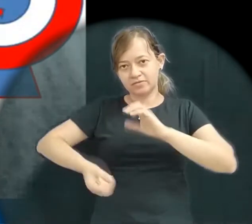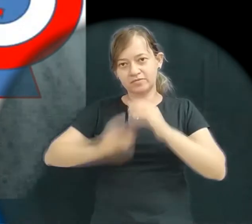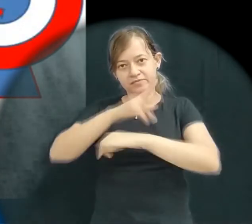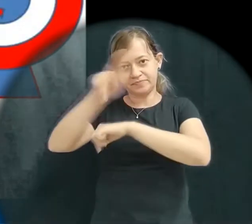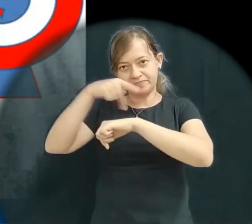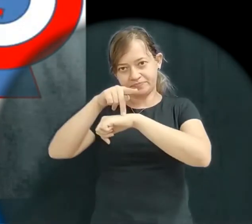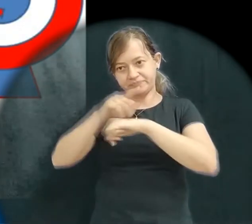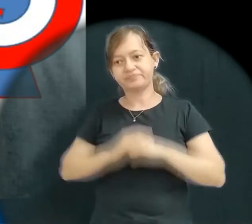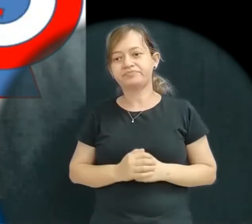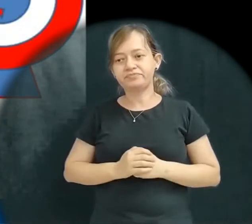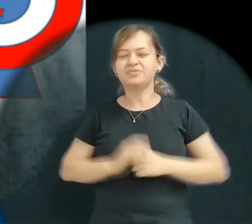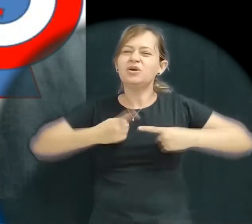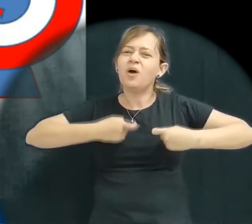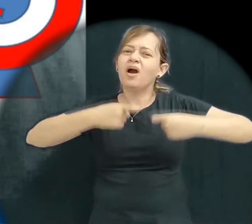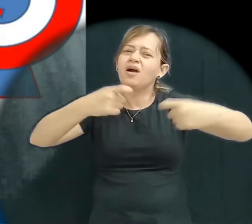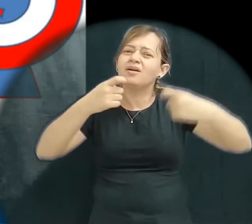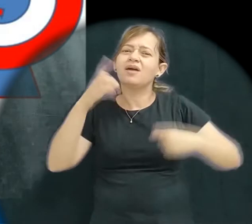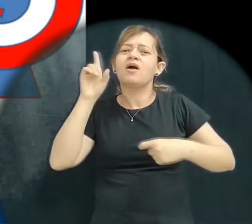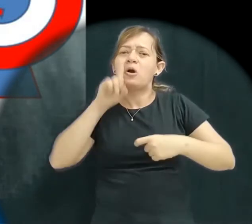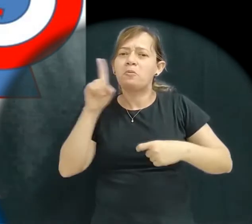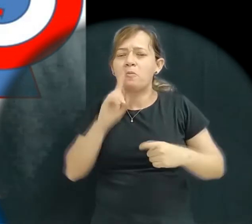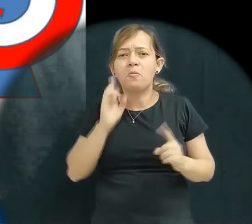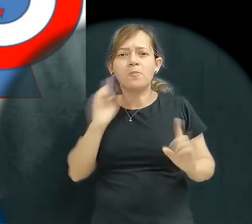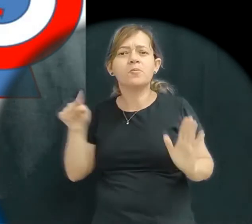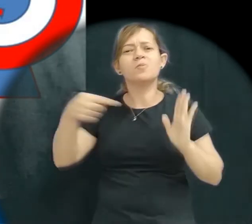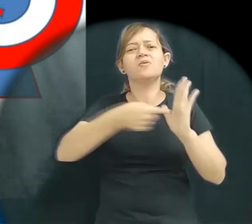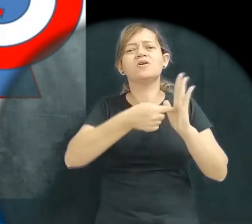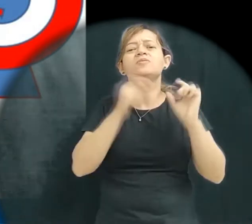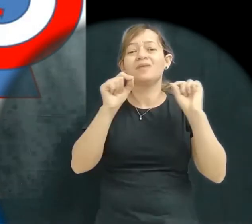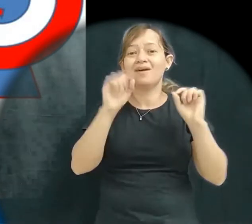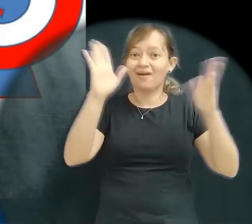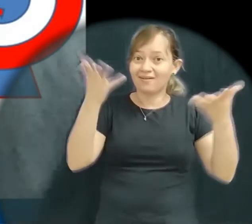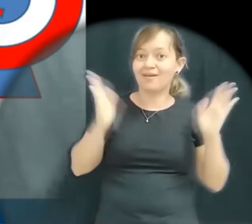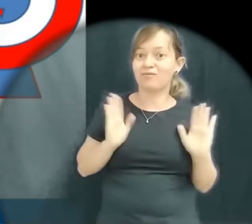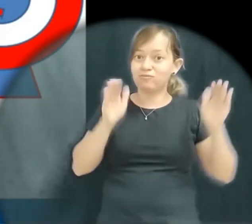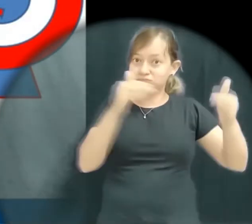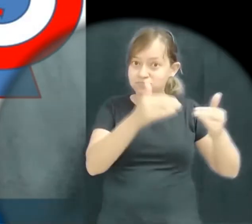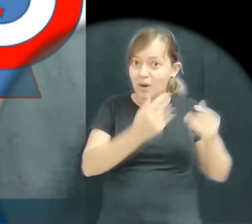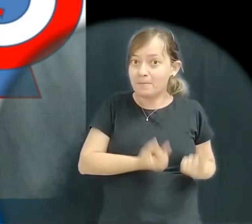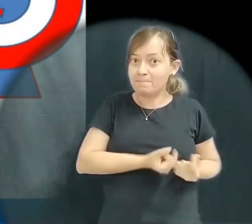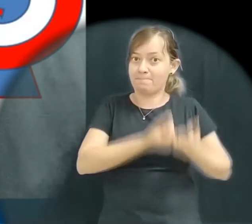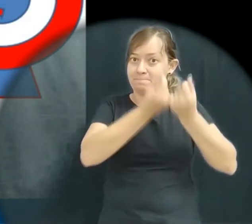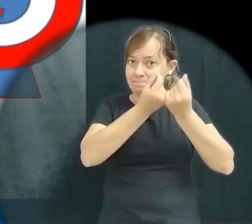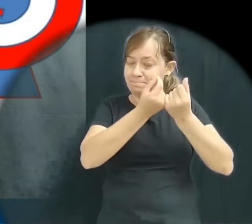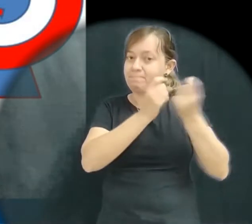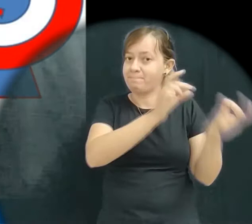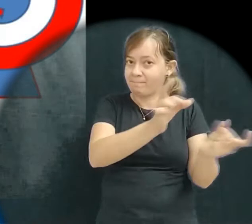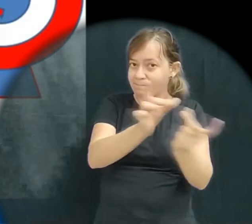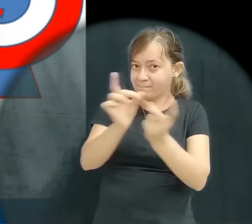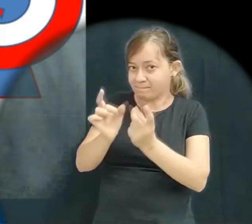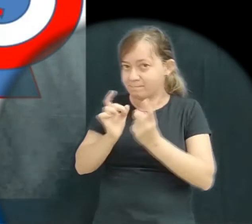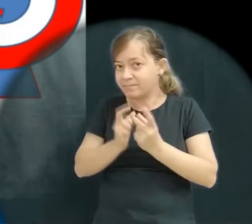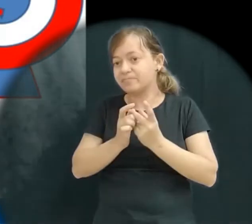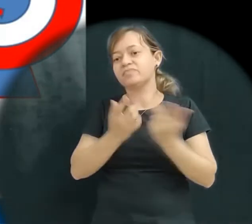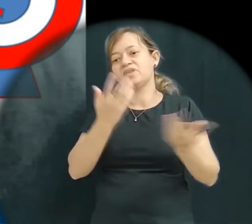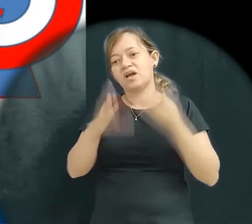Os objetivos da guerra para os Estados Unidos era promover a abertura de mercado para prevenir outra depressão, tal